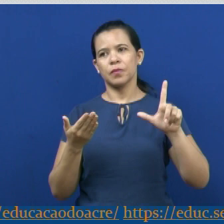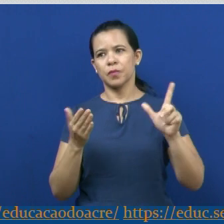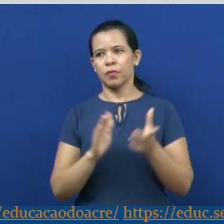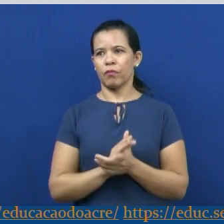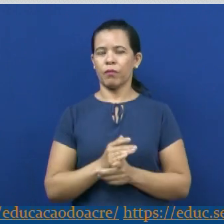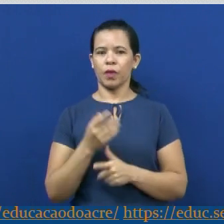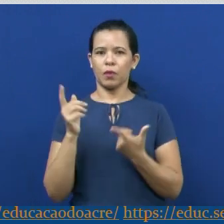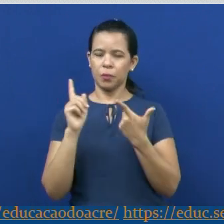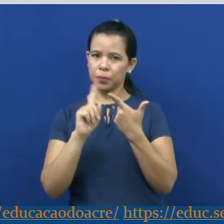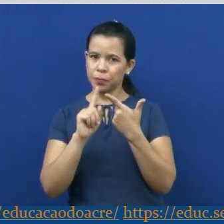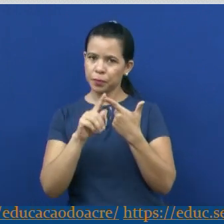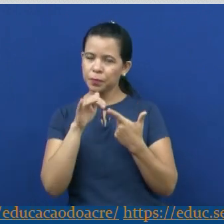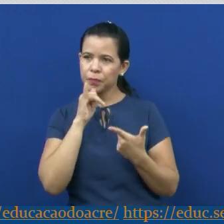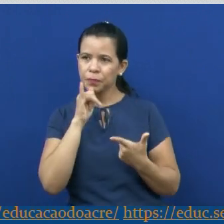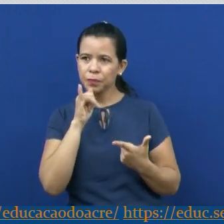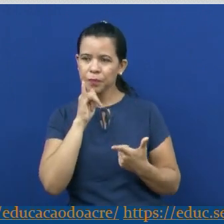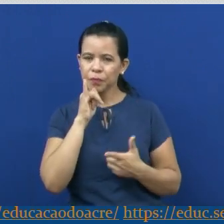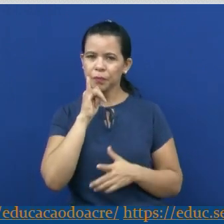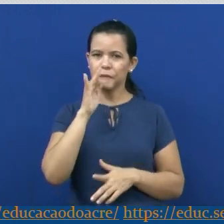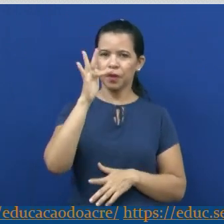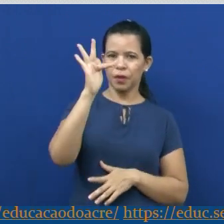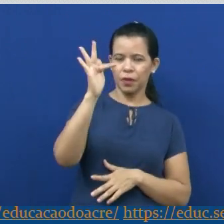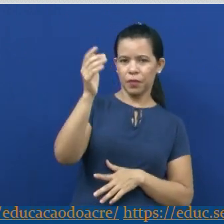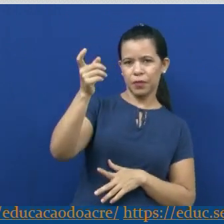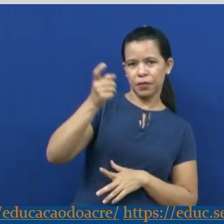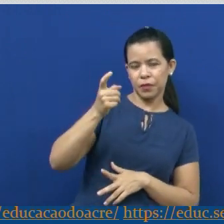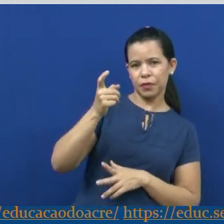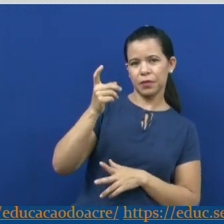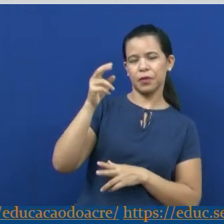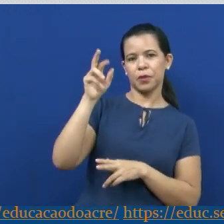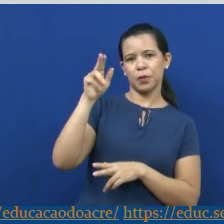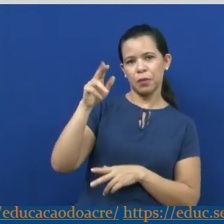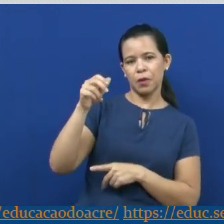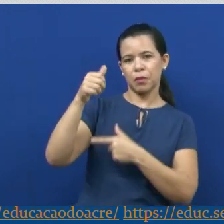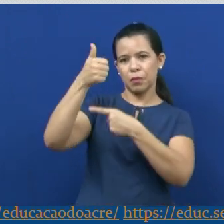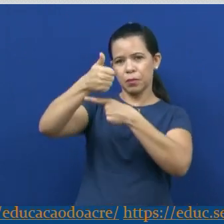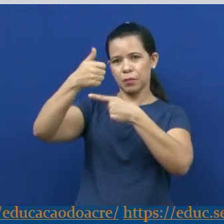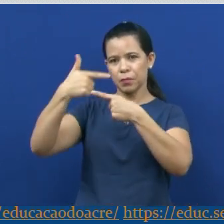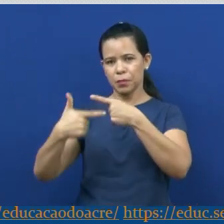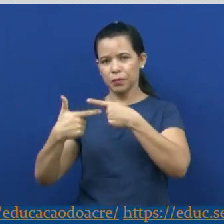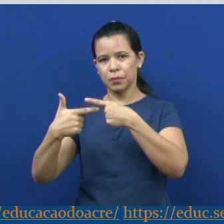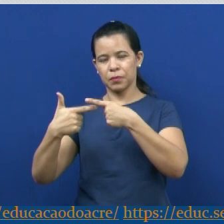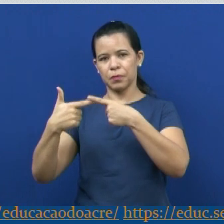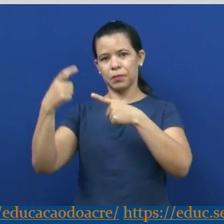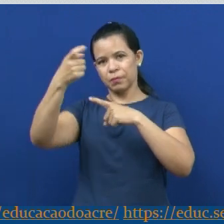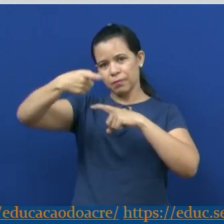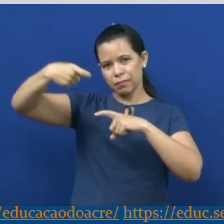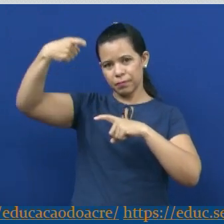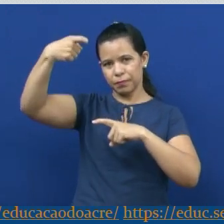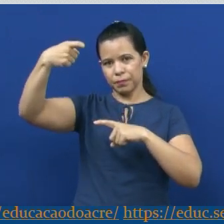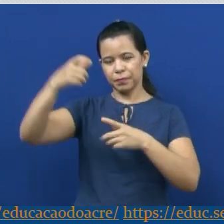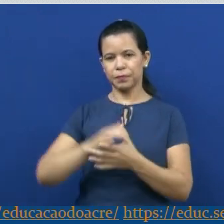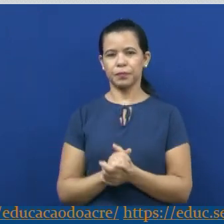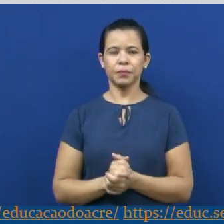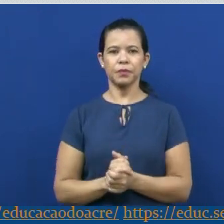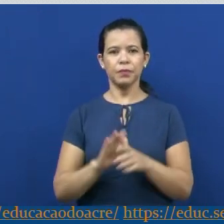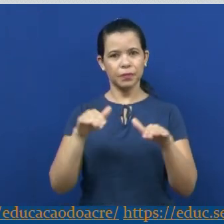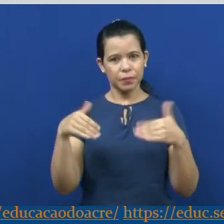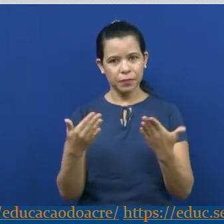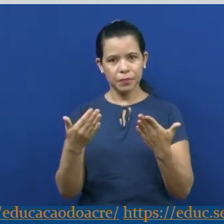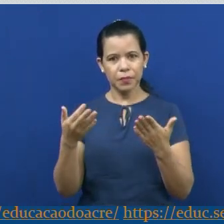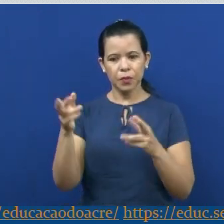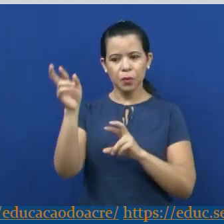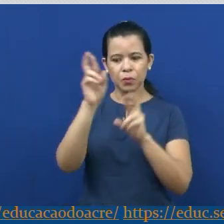temos uma f de x igual a meio elevado a x. Então, quando você observa o